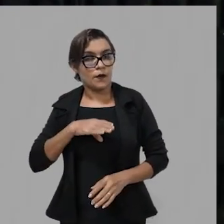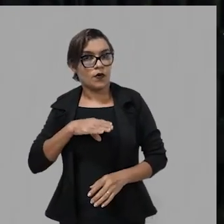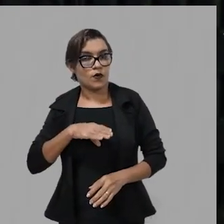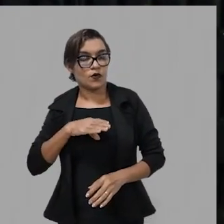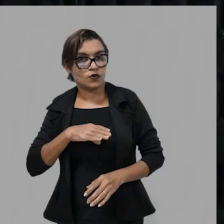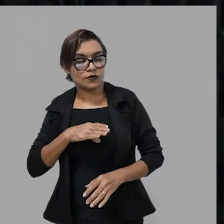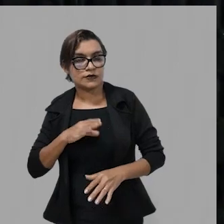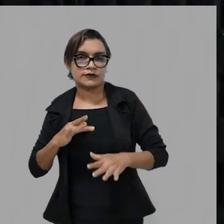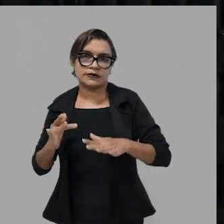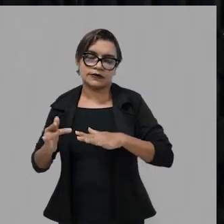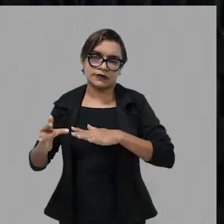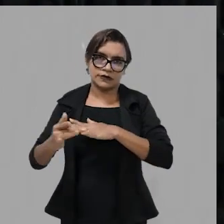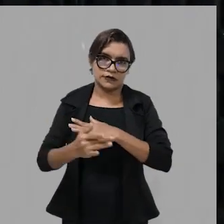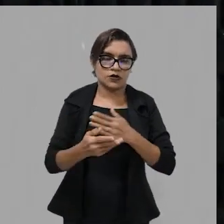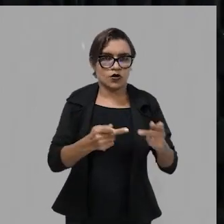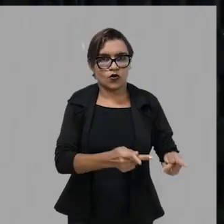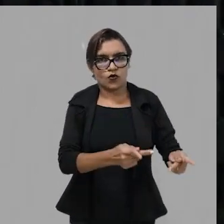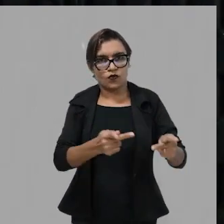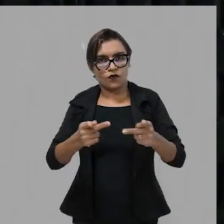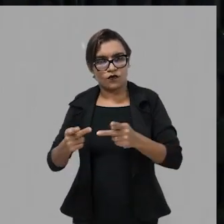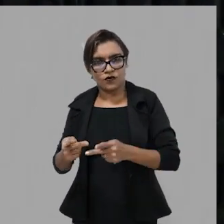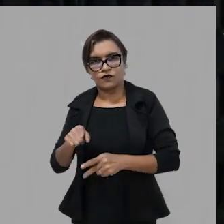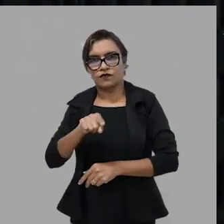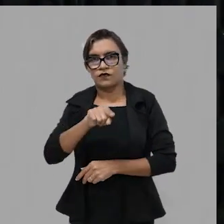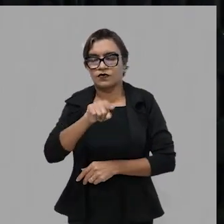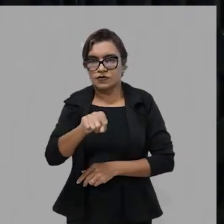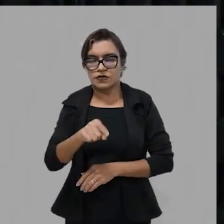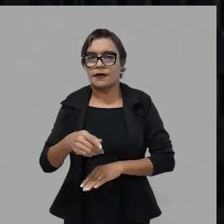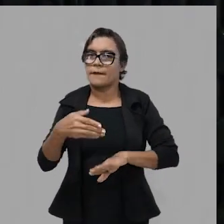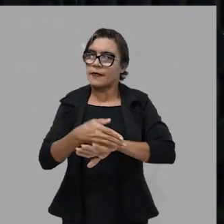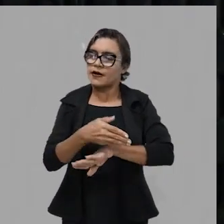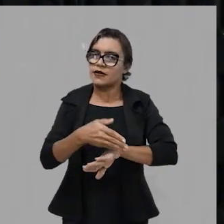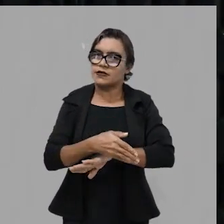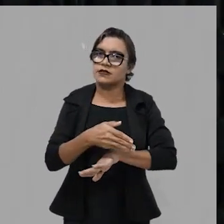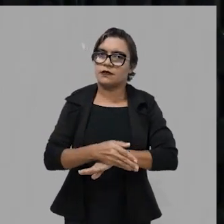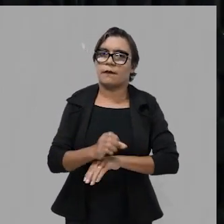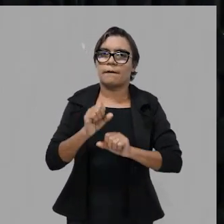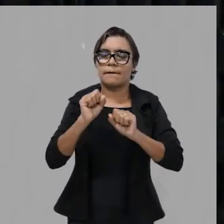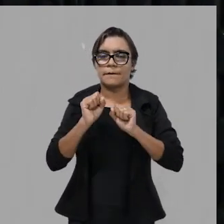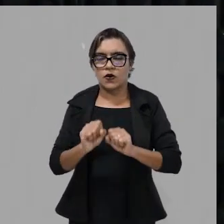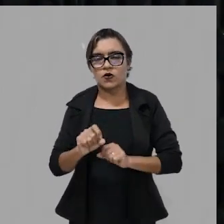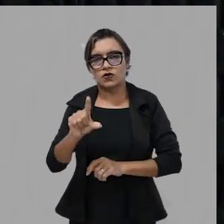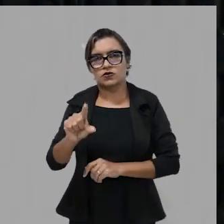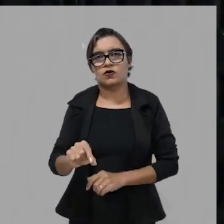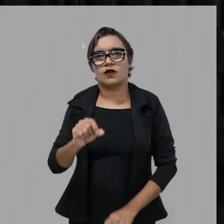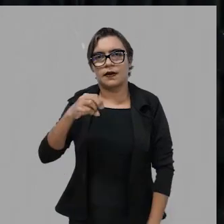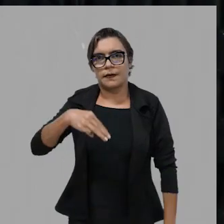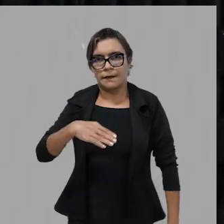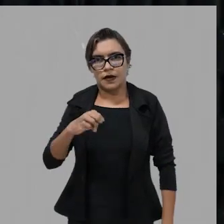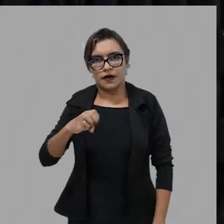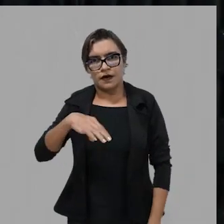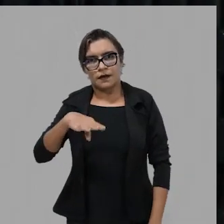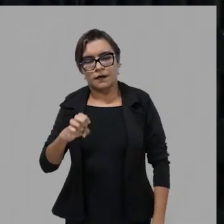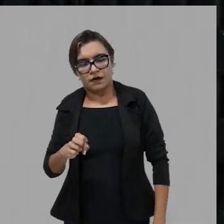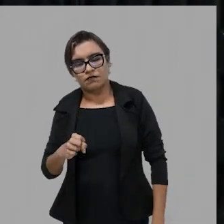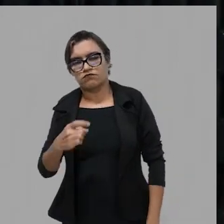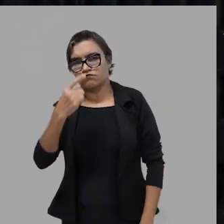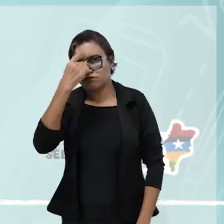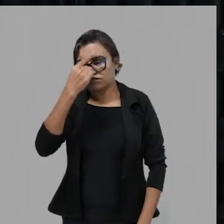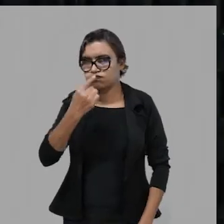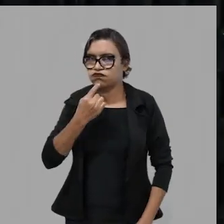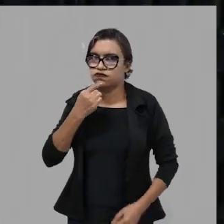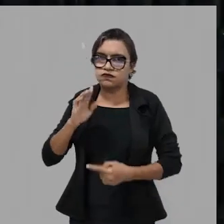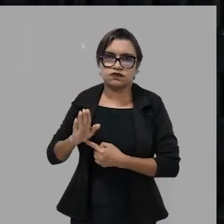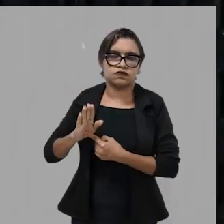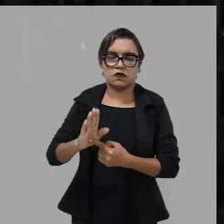convido vocês para participar desse nosso momento. Vocês podem escolher o meme preferido, a figurinha preferida,